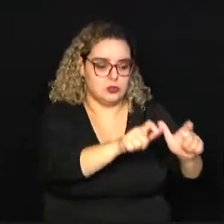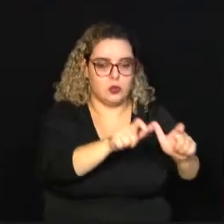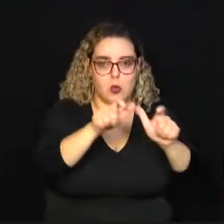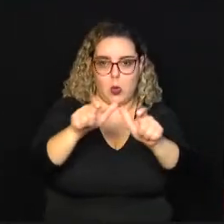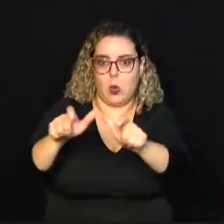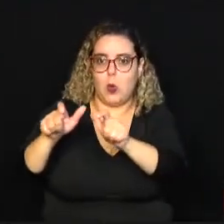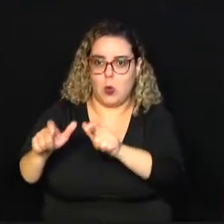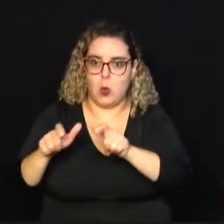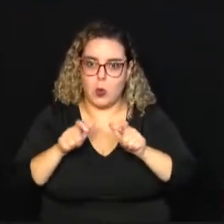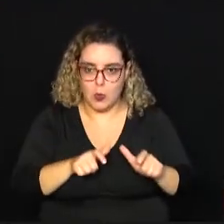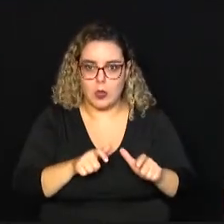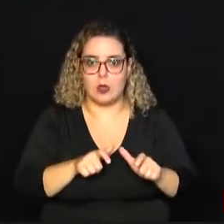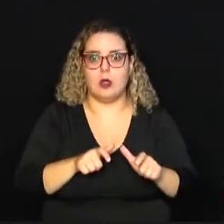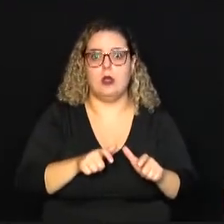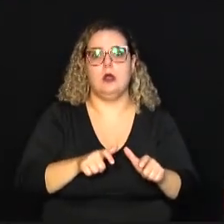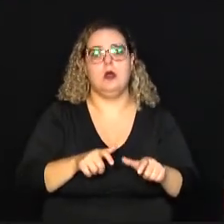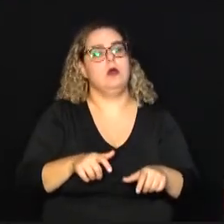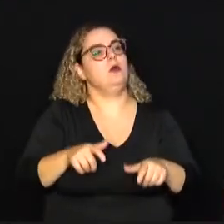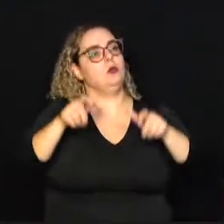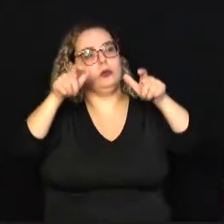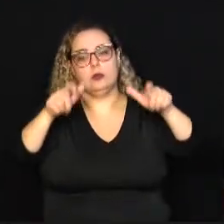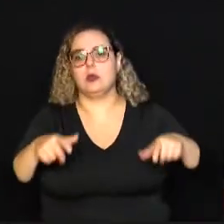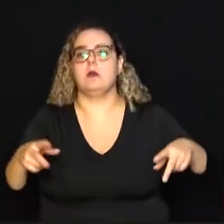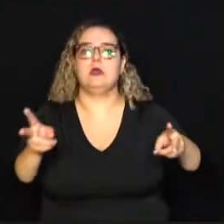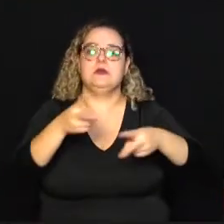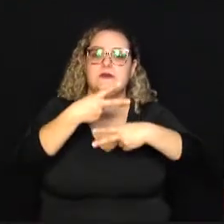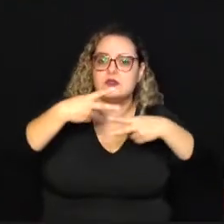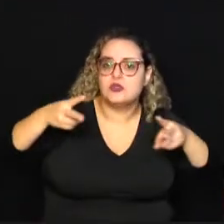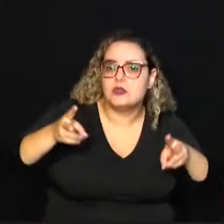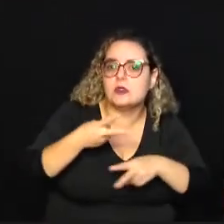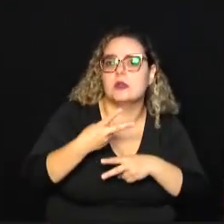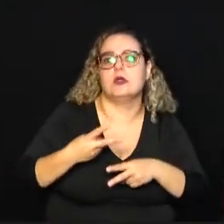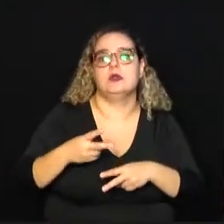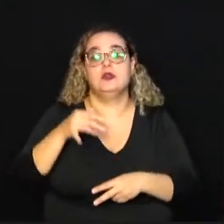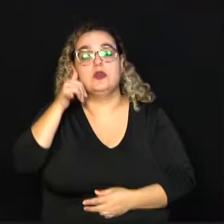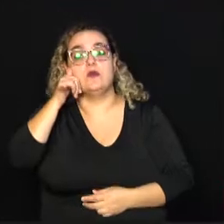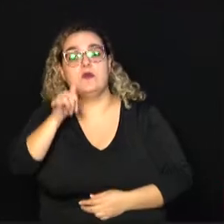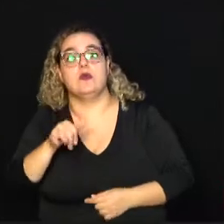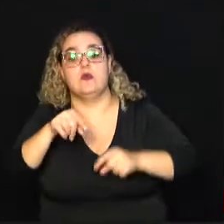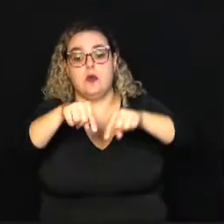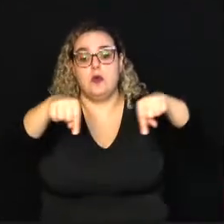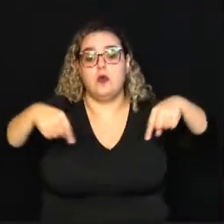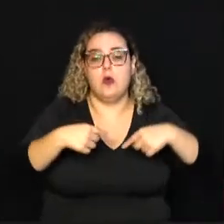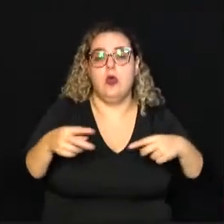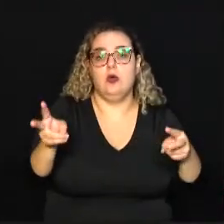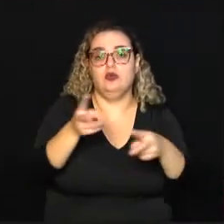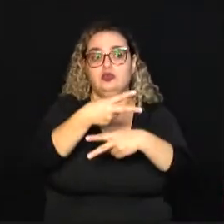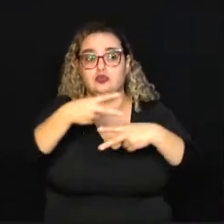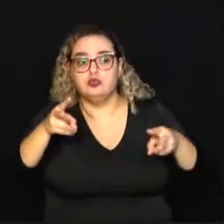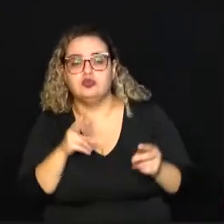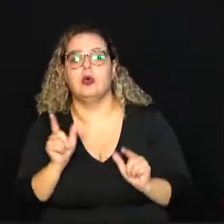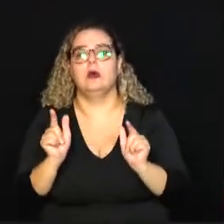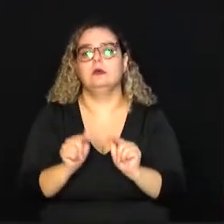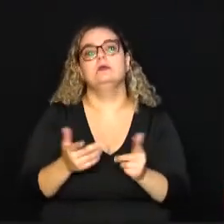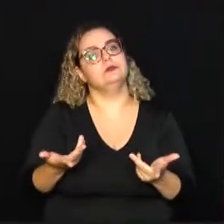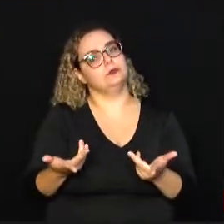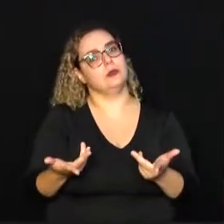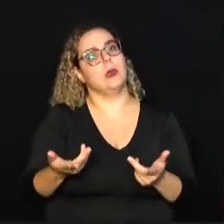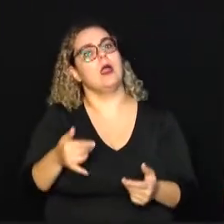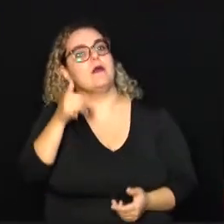das pessoas em ambientes mais ventilados, evitem que as pessoas fiquem em ambientes com pouca circulação de ar, etc. Isso,